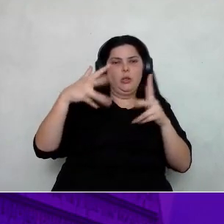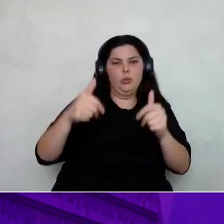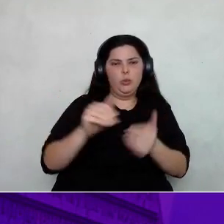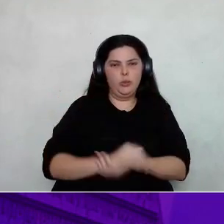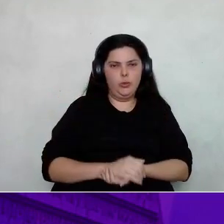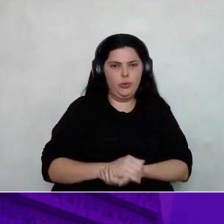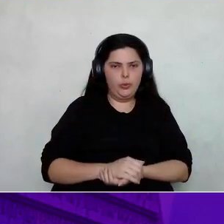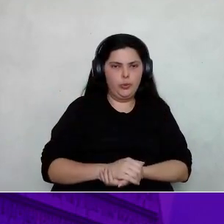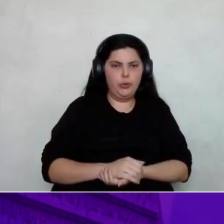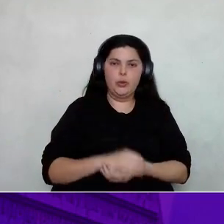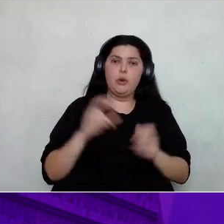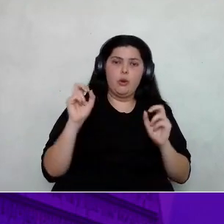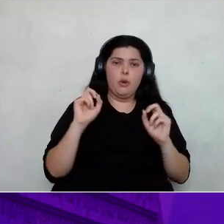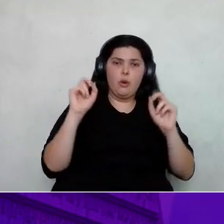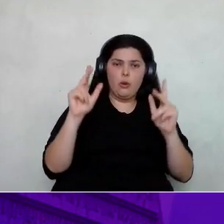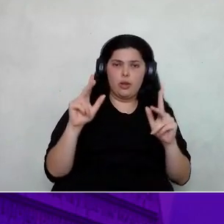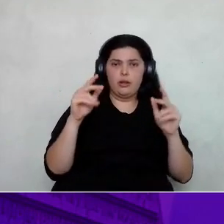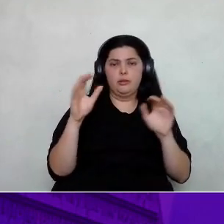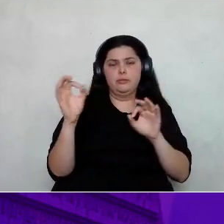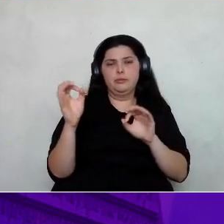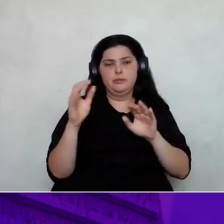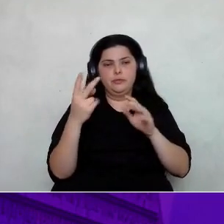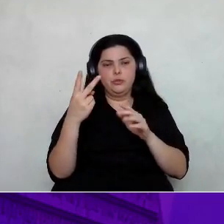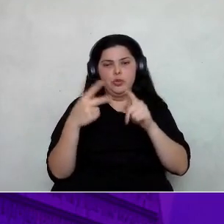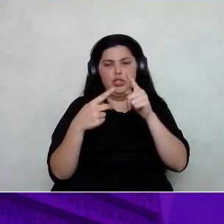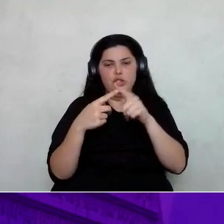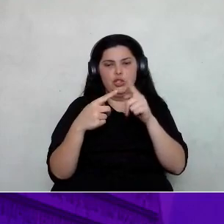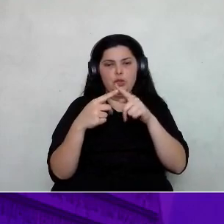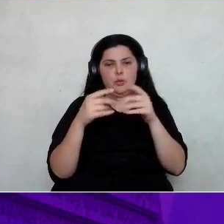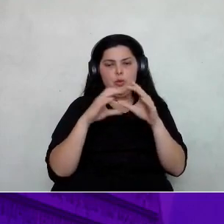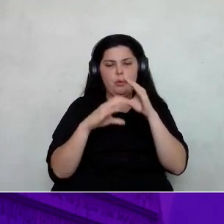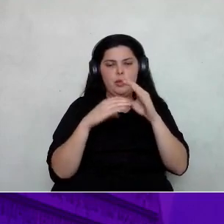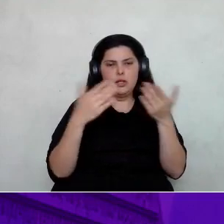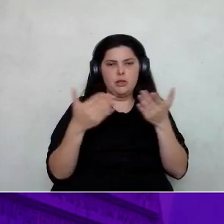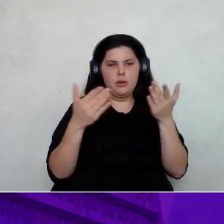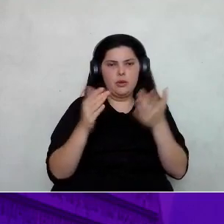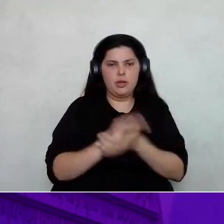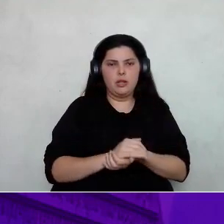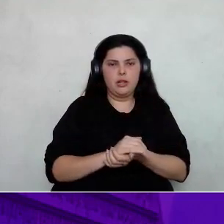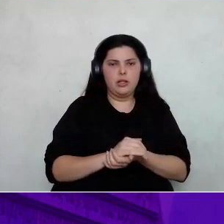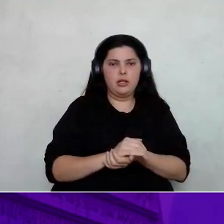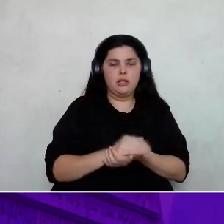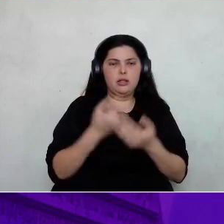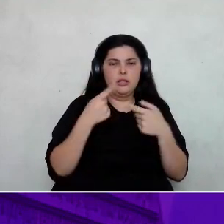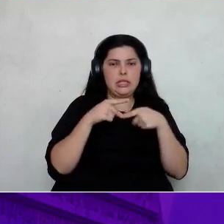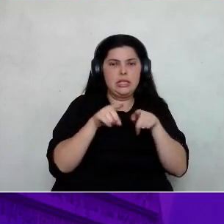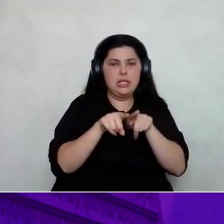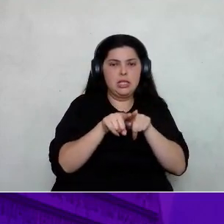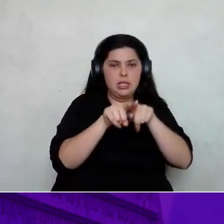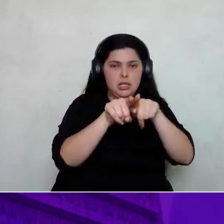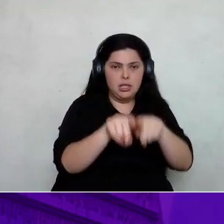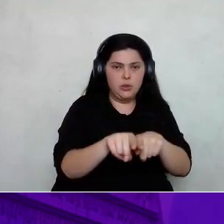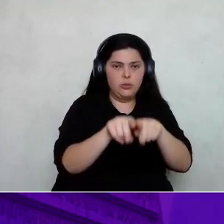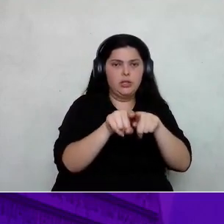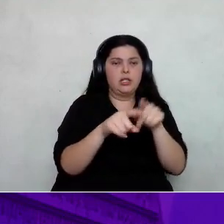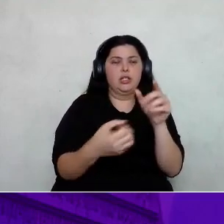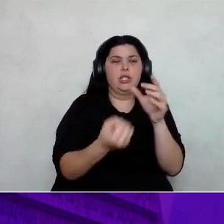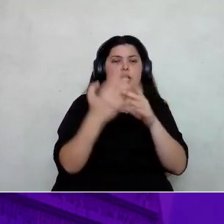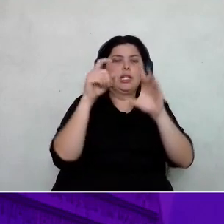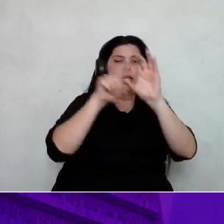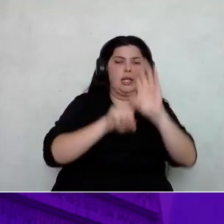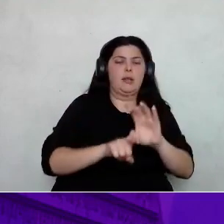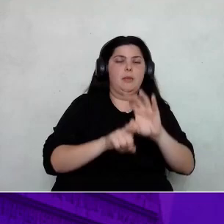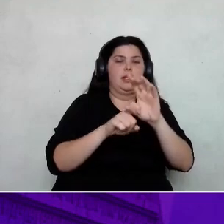Ok, depois a gente tem 2 tipos de comunicação. A comunicação síncrona, que a gente vai criar uma cadeia de dependência do serviço, então primeiro